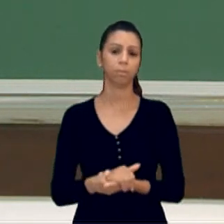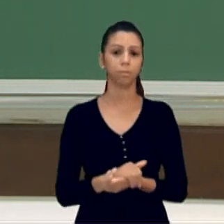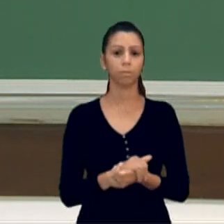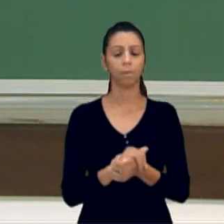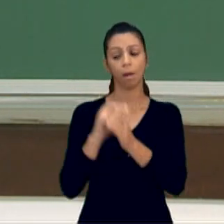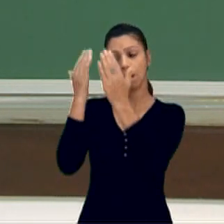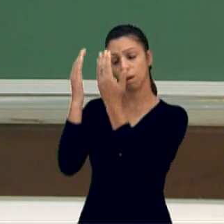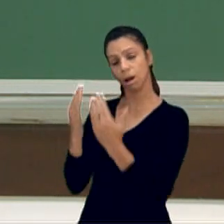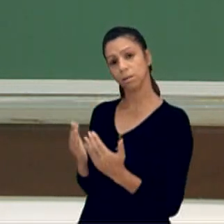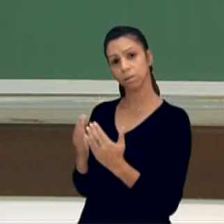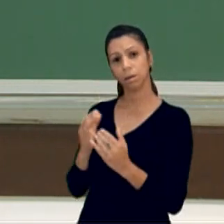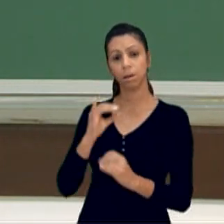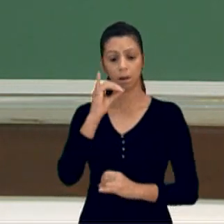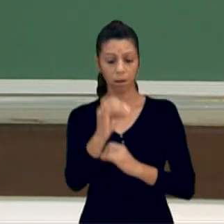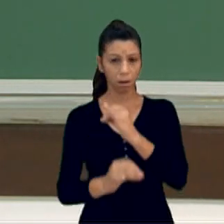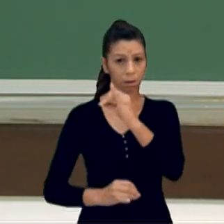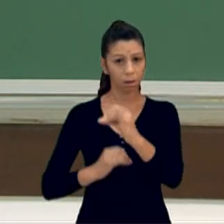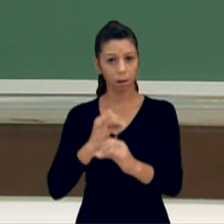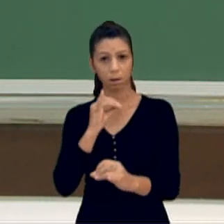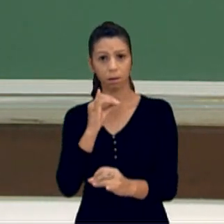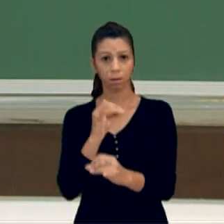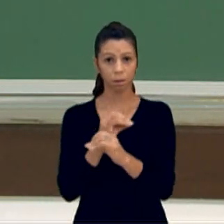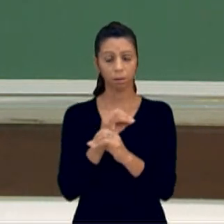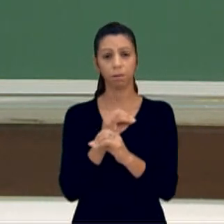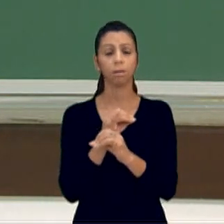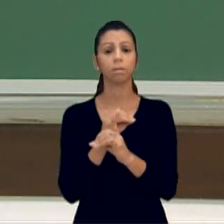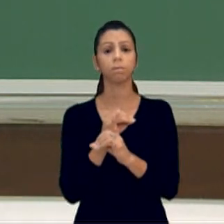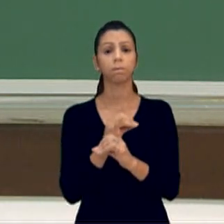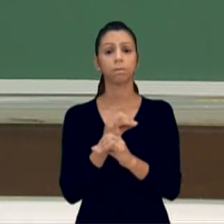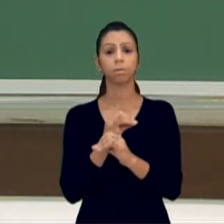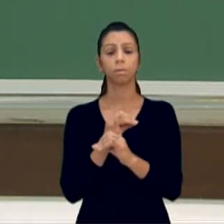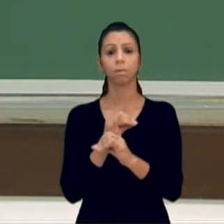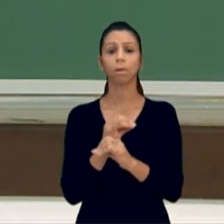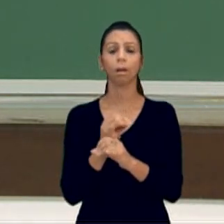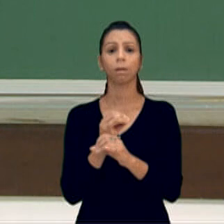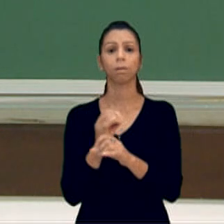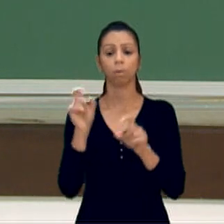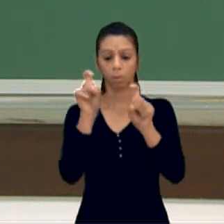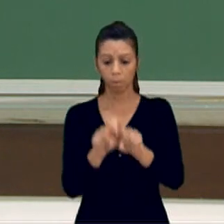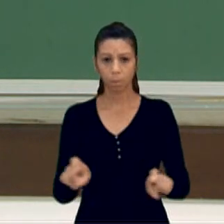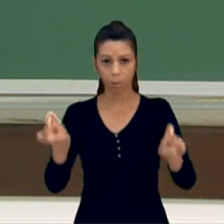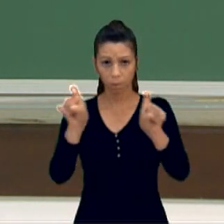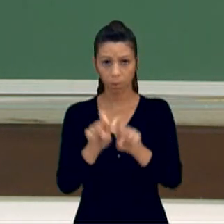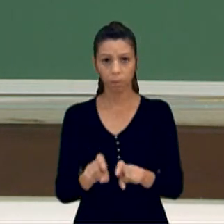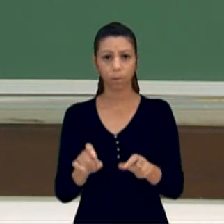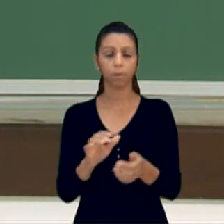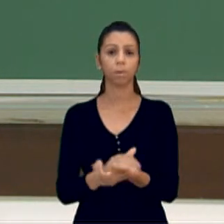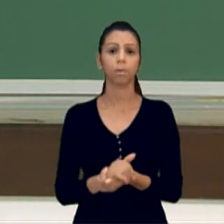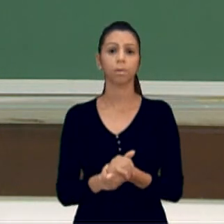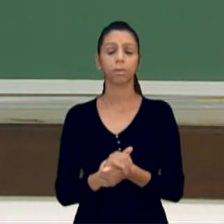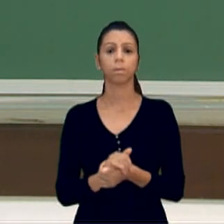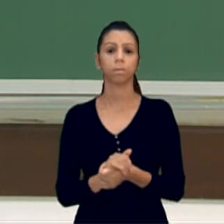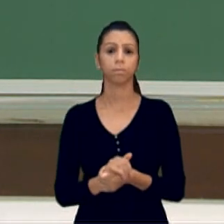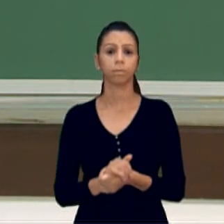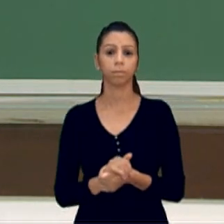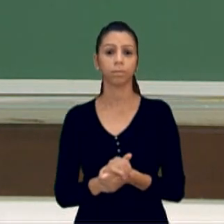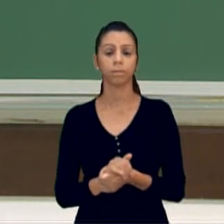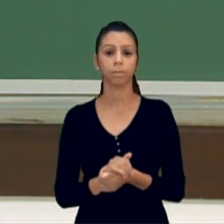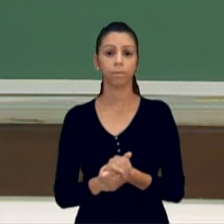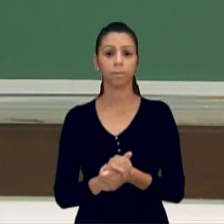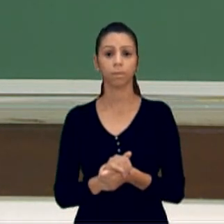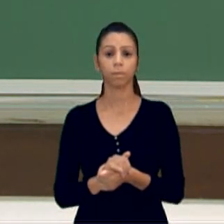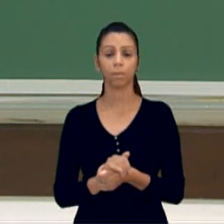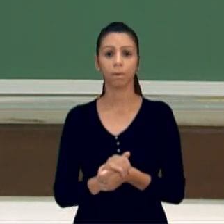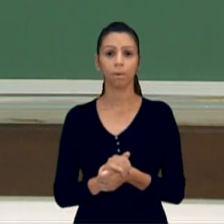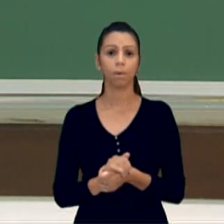sobre internet slangs, que são aquelas gírias usadas no computador. Nós falamos sobre modal verbs, que já